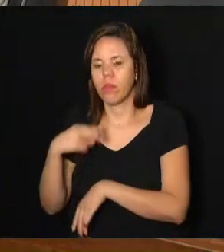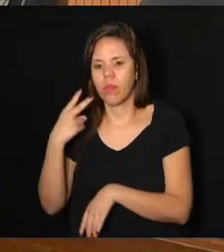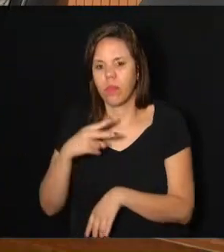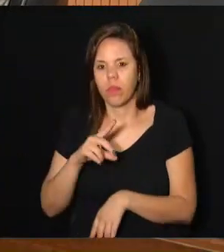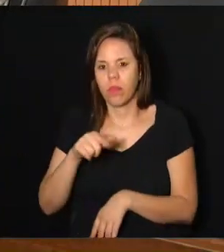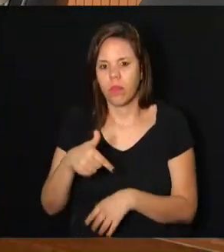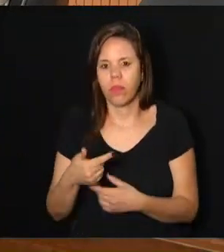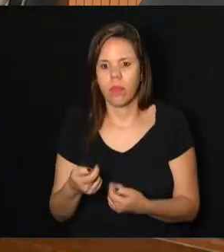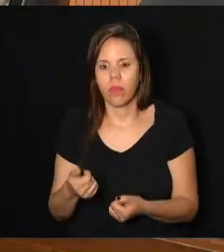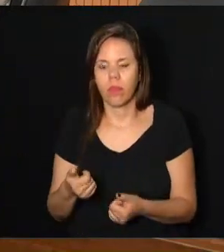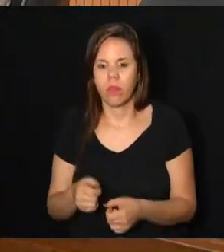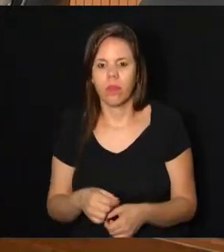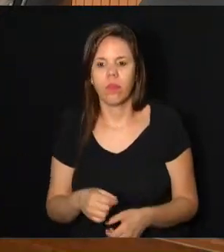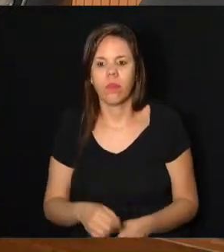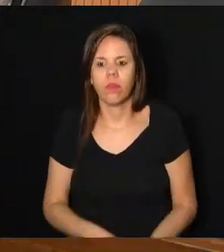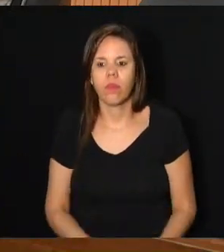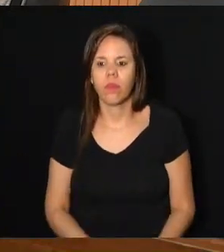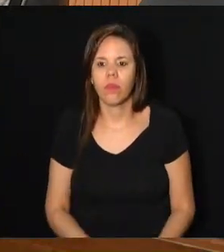Gratti, do mesmo.